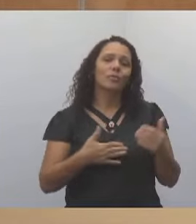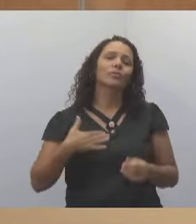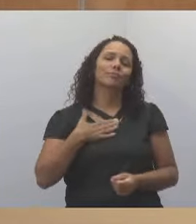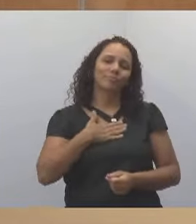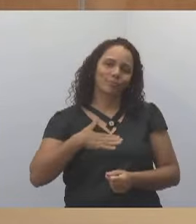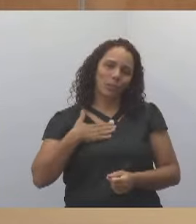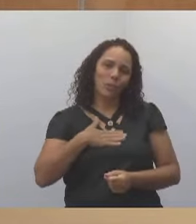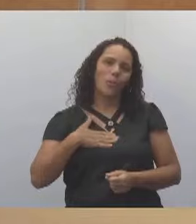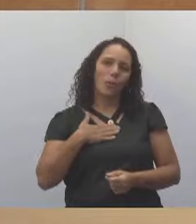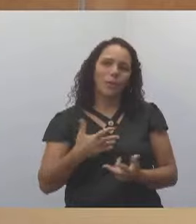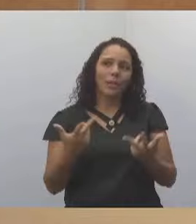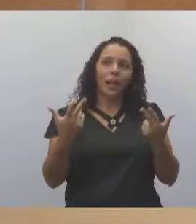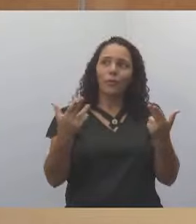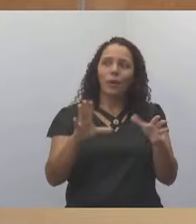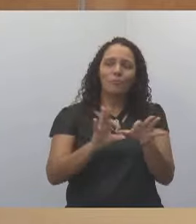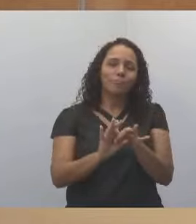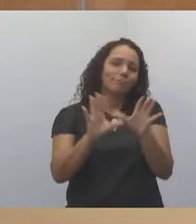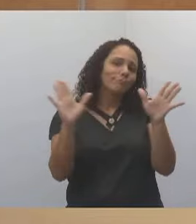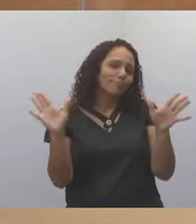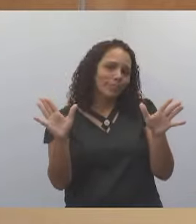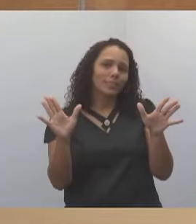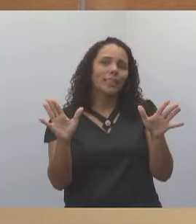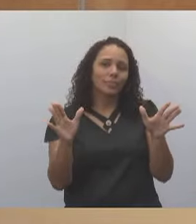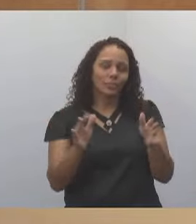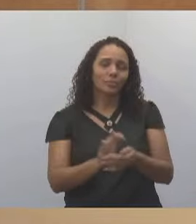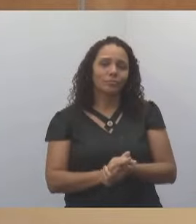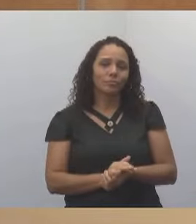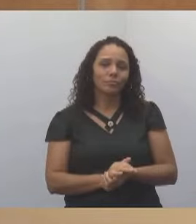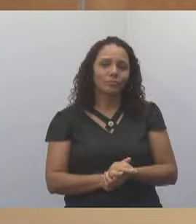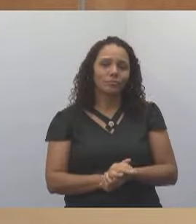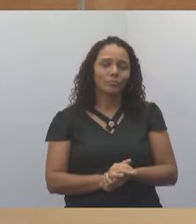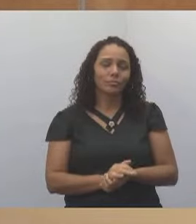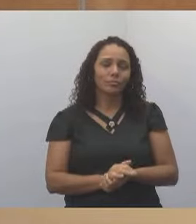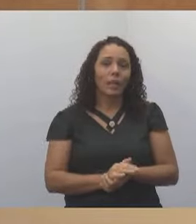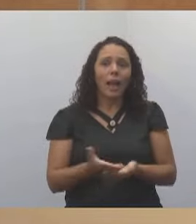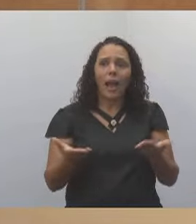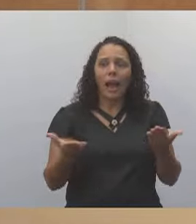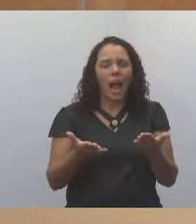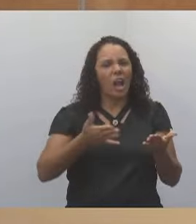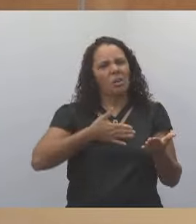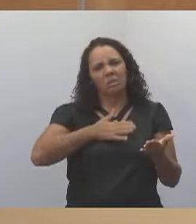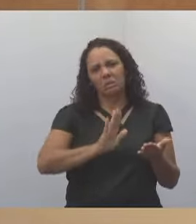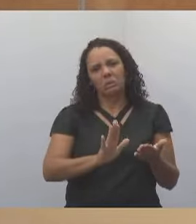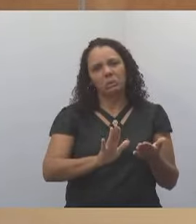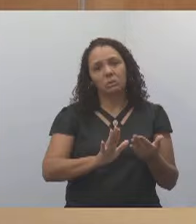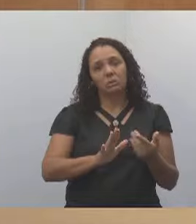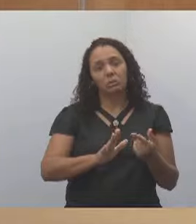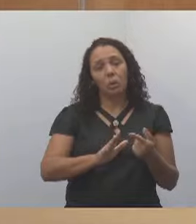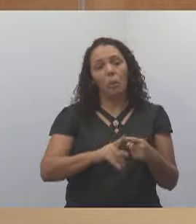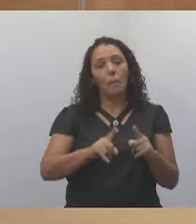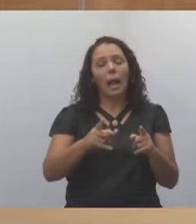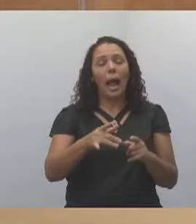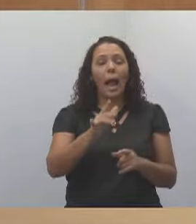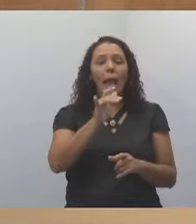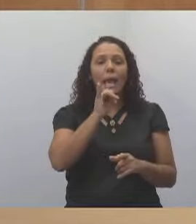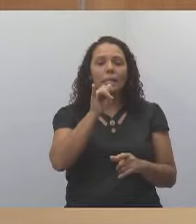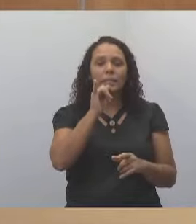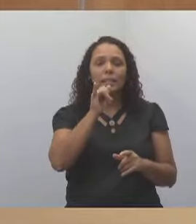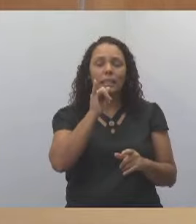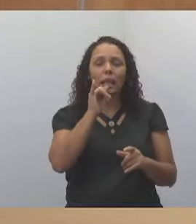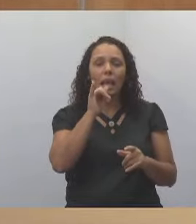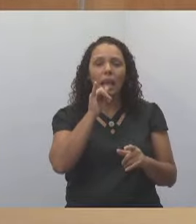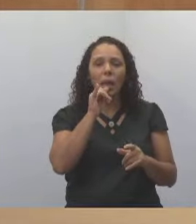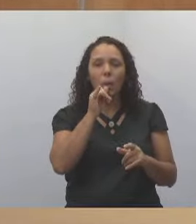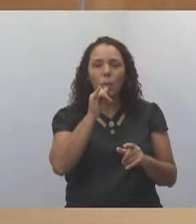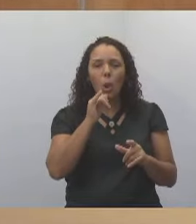E eles gostam, né? Assim como nós gostávamos, eu não suporto mais som alto, mas a gente vê esse povo que vai para o pancadão com aqueles caixas